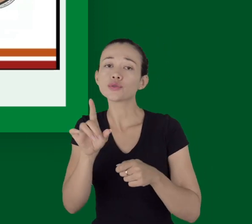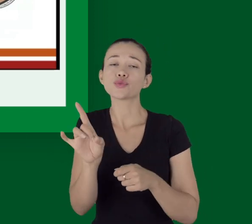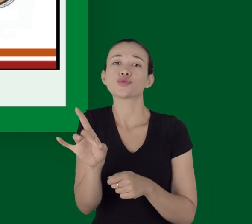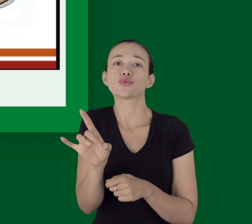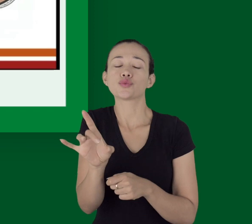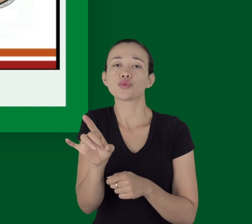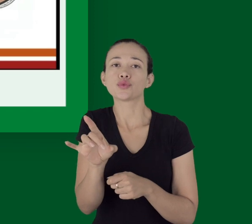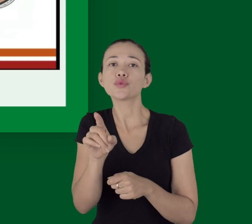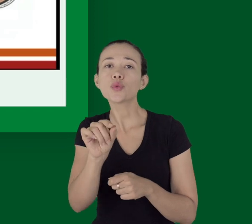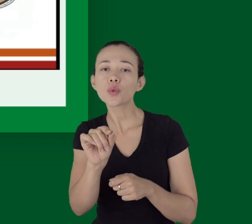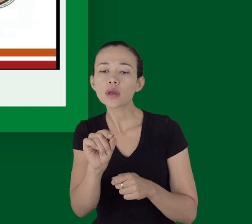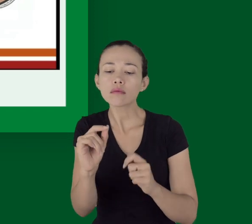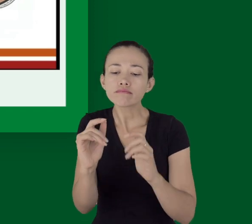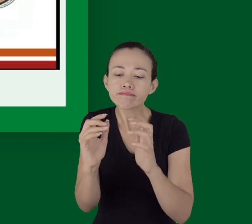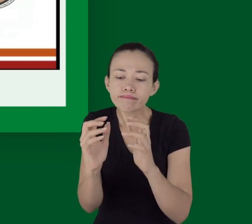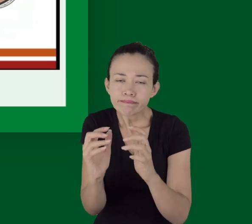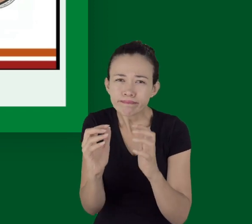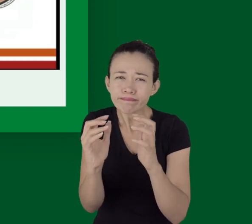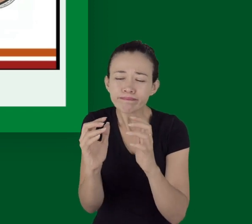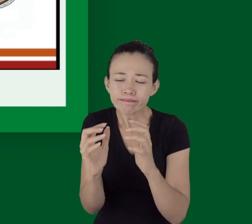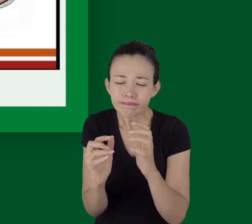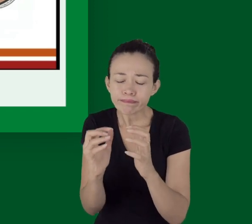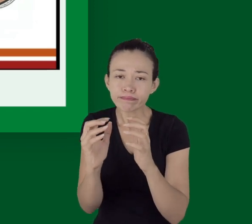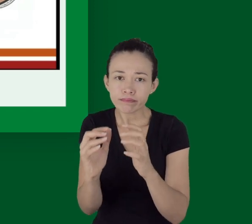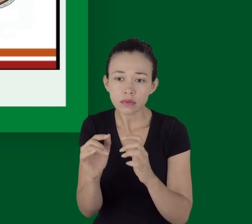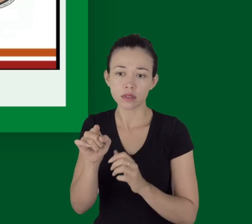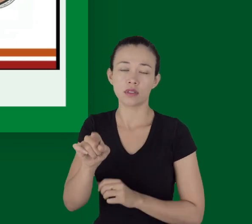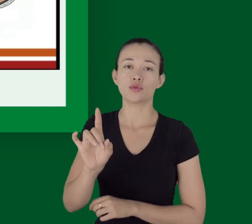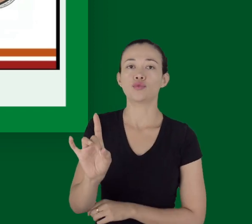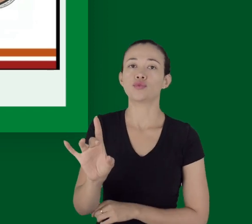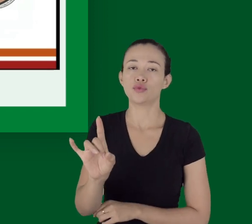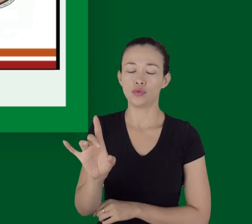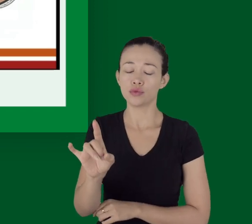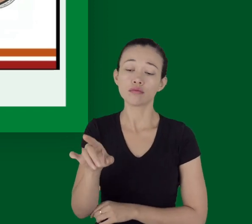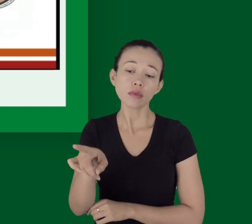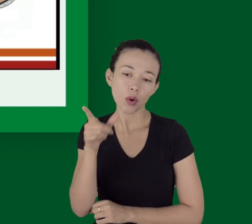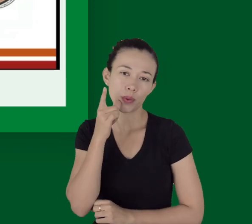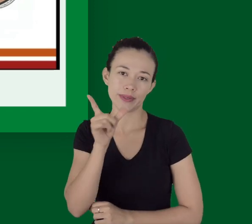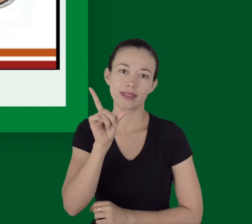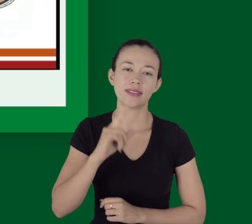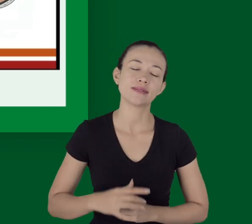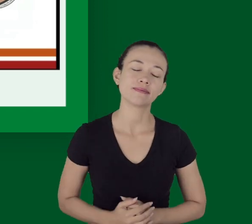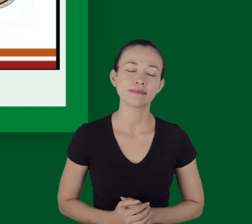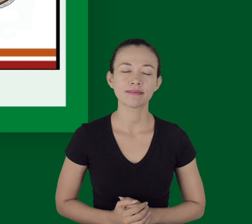de globo crescente, diferentemente do hematoma epidural, que faz aquele formato de globo convexo,